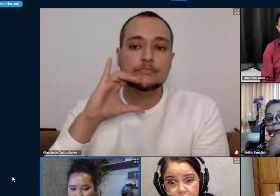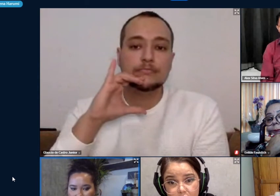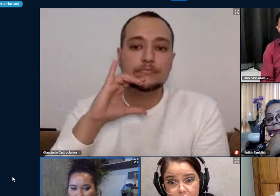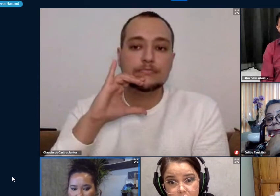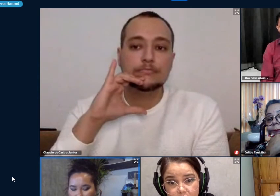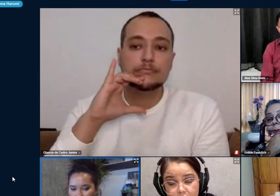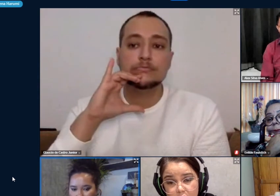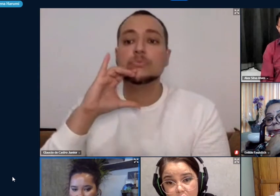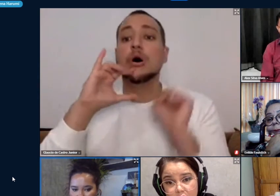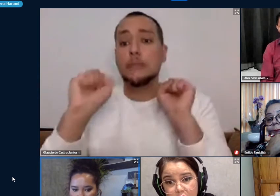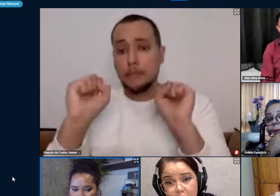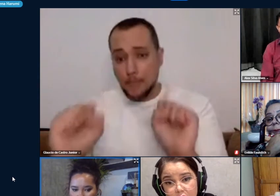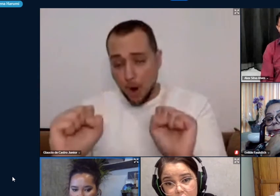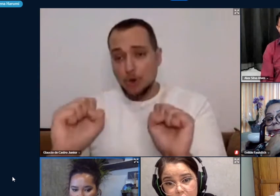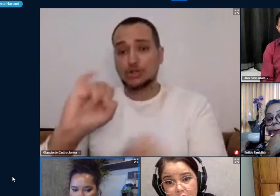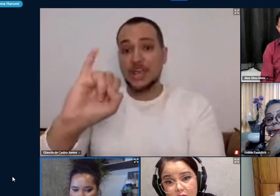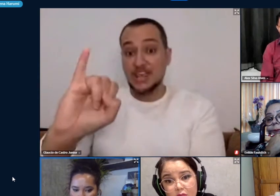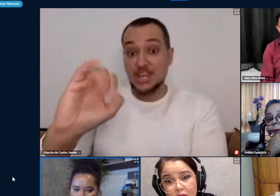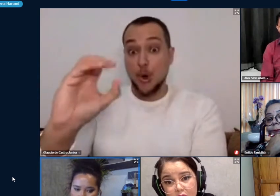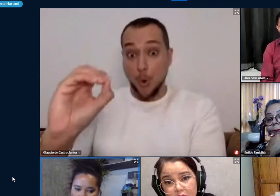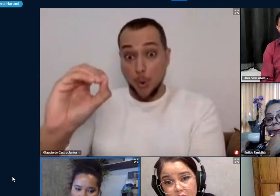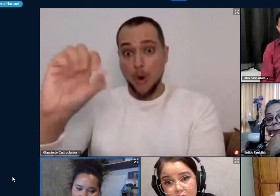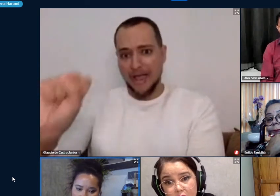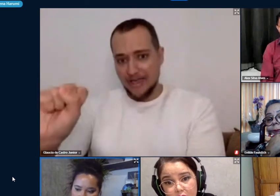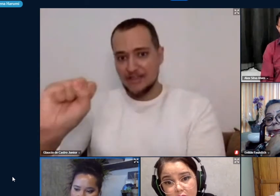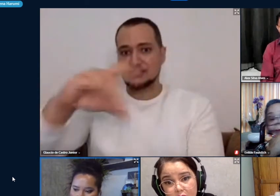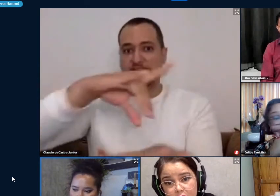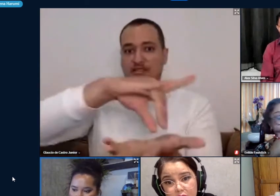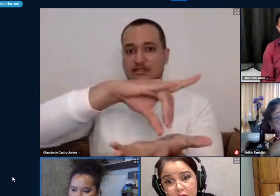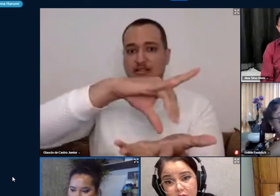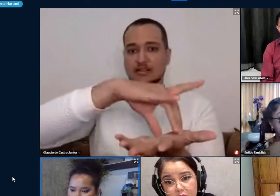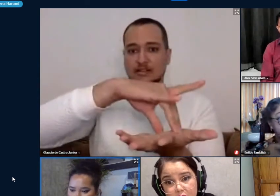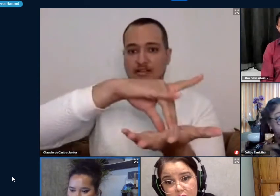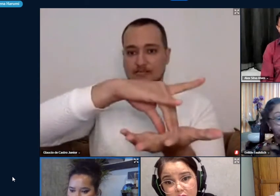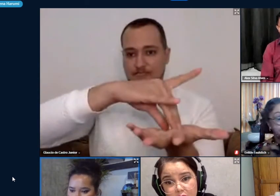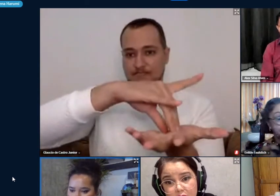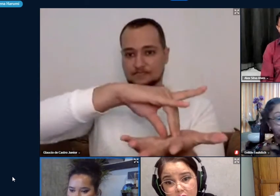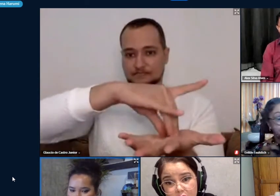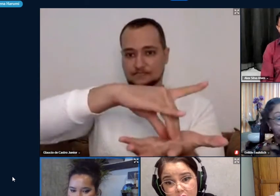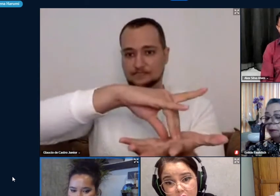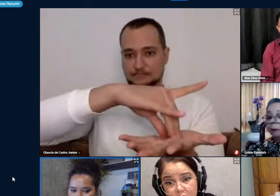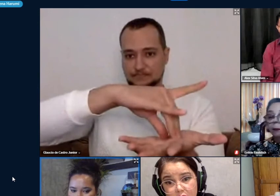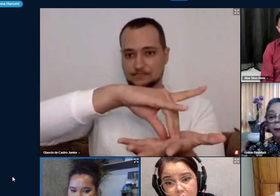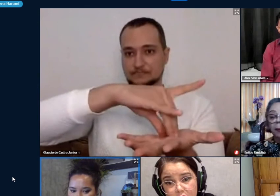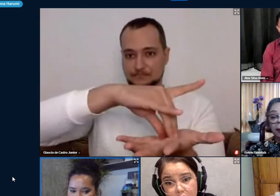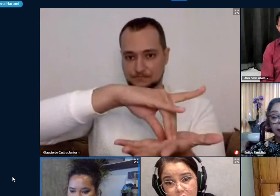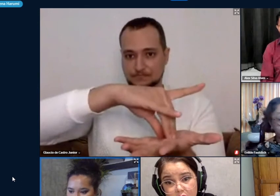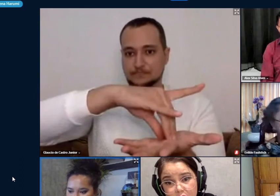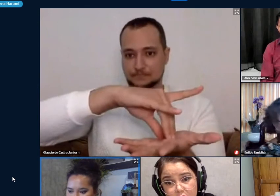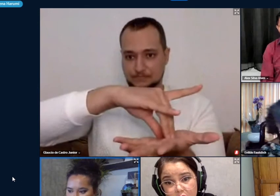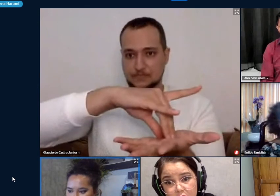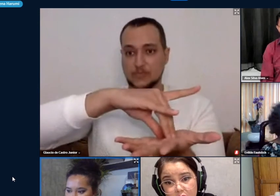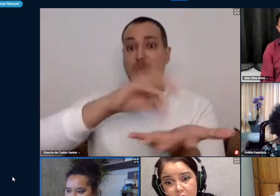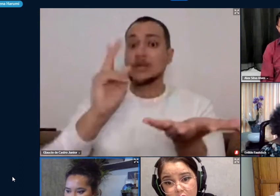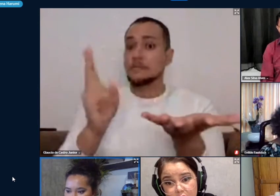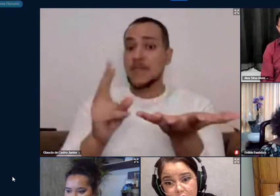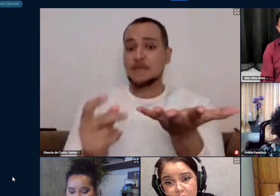E aí, por exemplo, a Apple, não sei, tem essa sugestão de sinal para a Apple, tem o